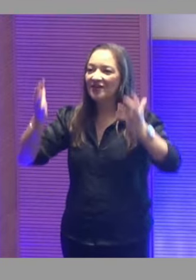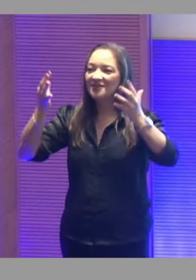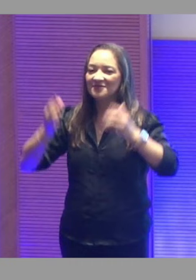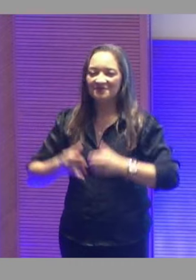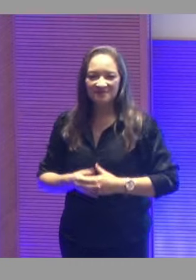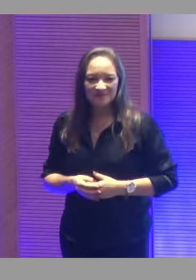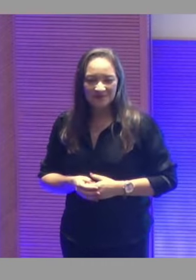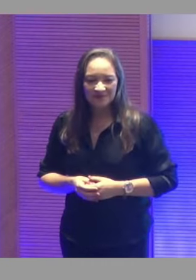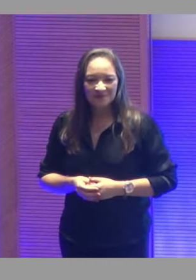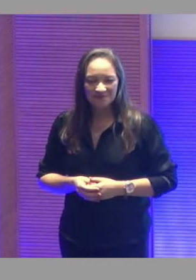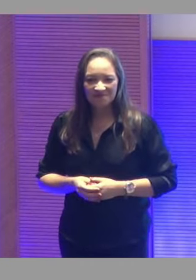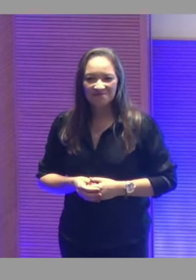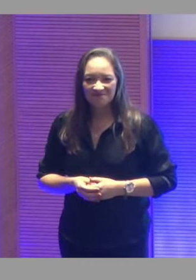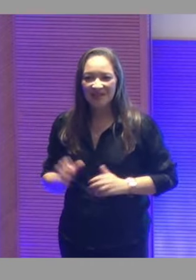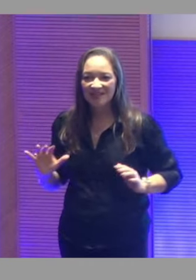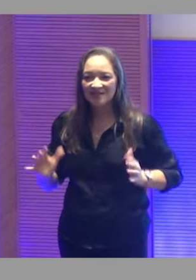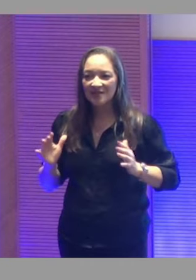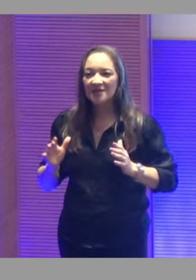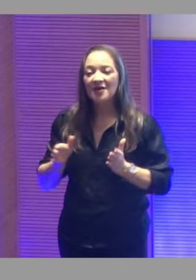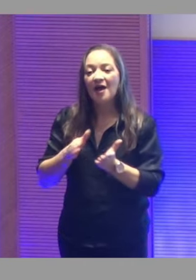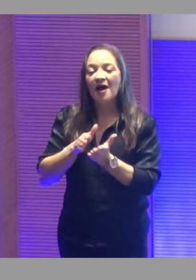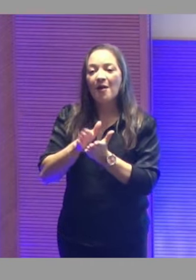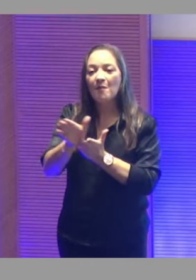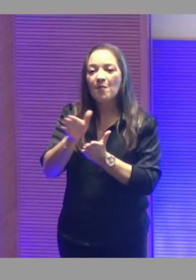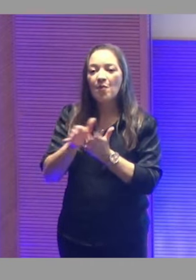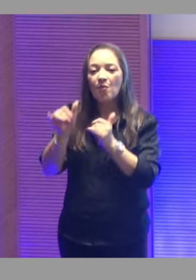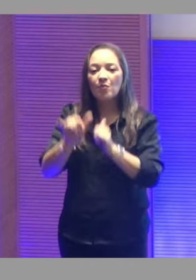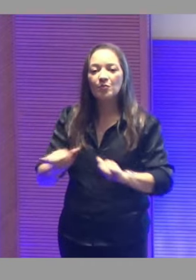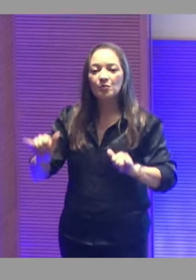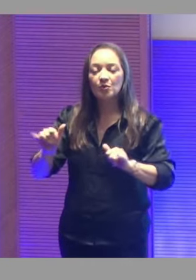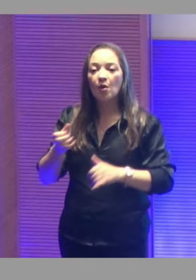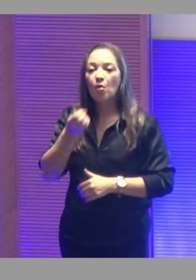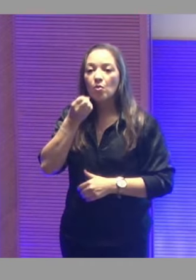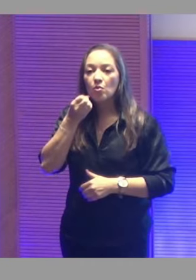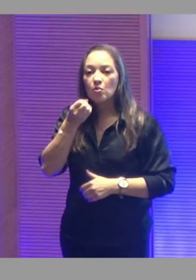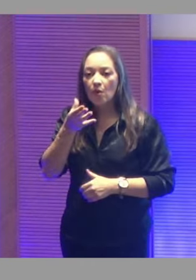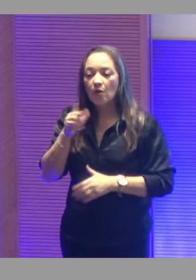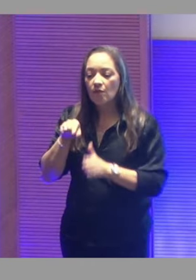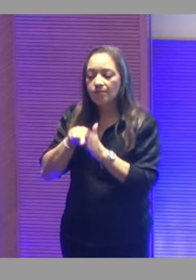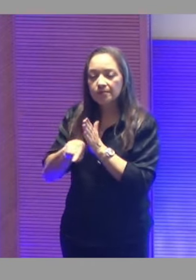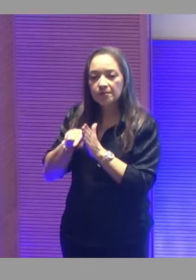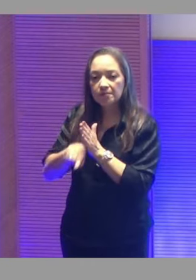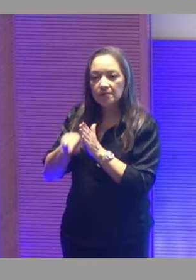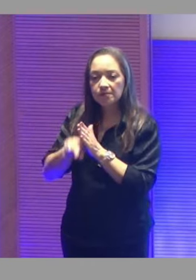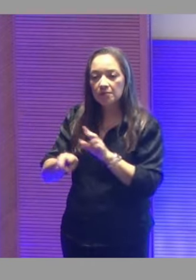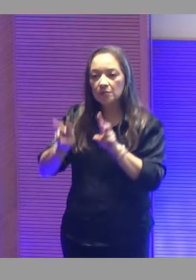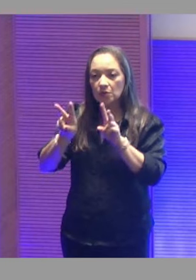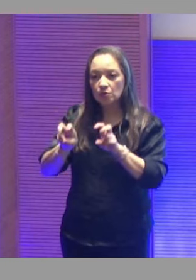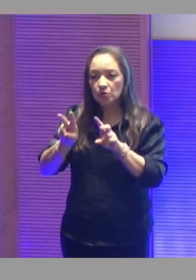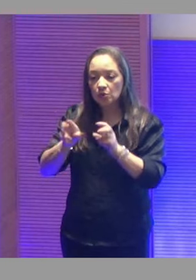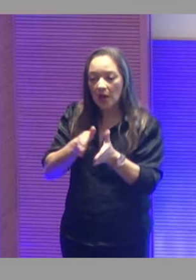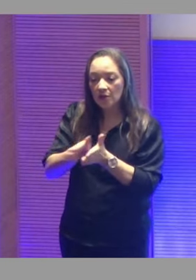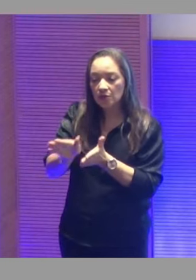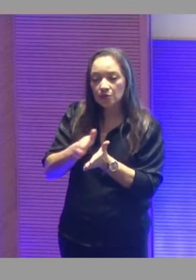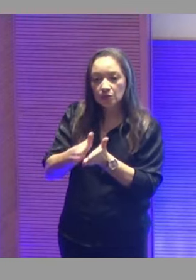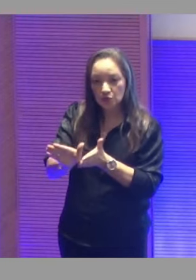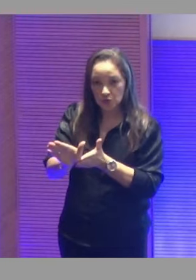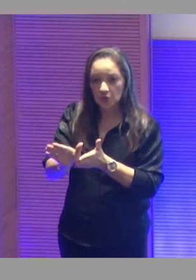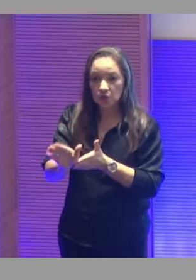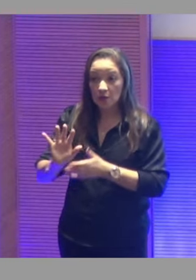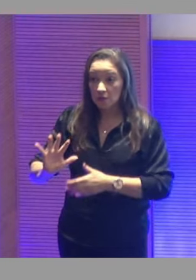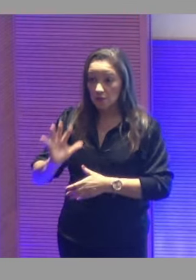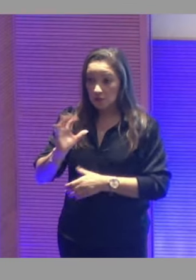onde celebramos então a ação dos novos inventários que dizem respeito às emissões ocorridas no ano de